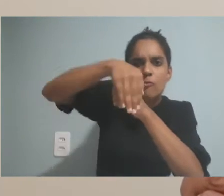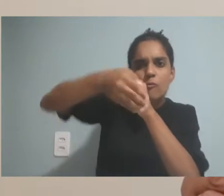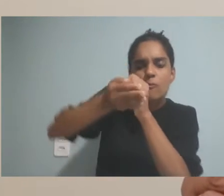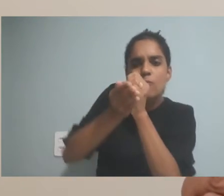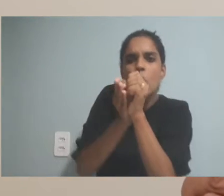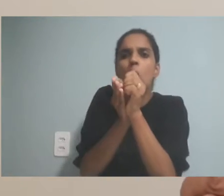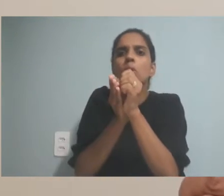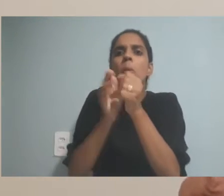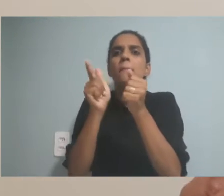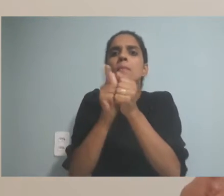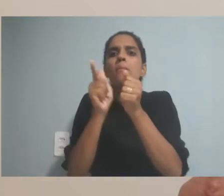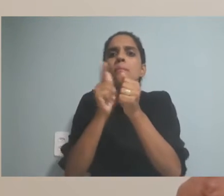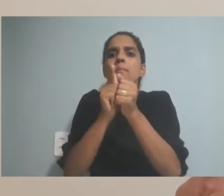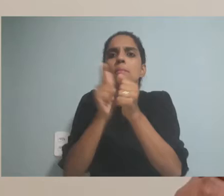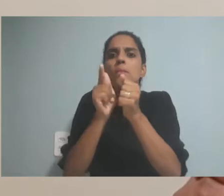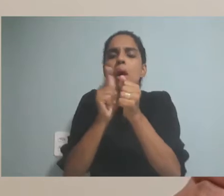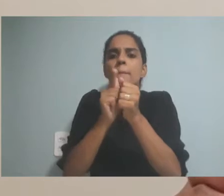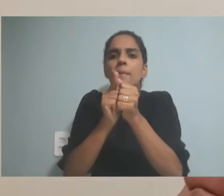alumínio.